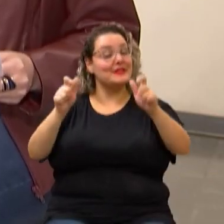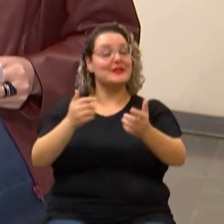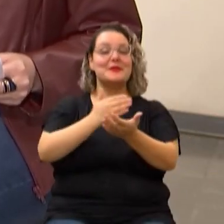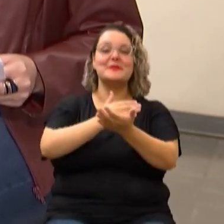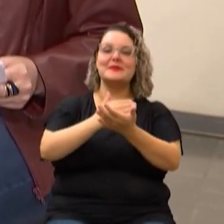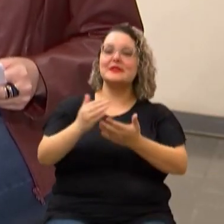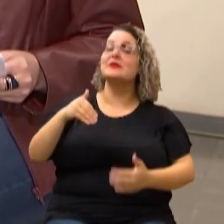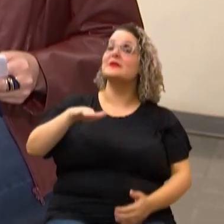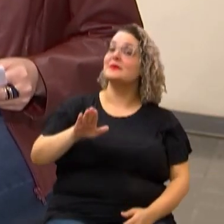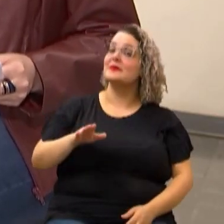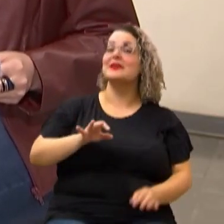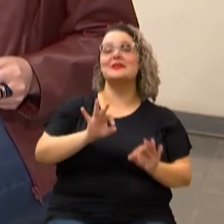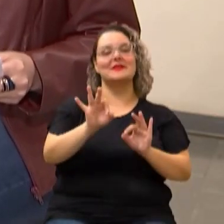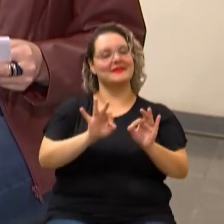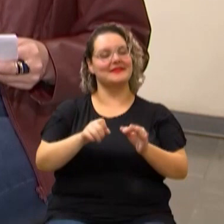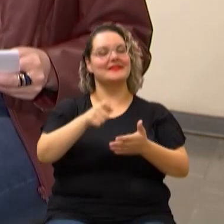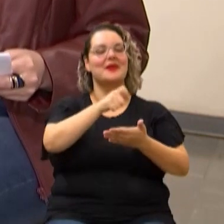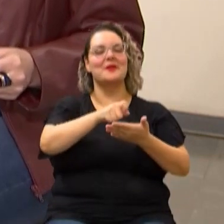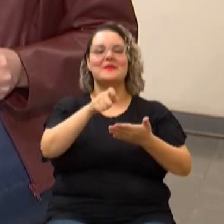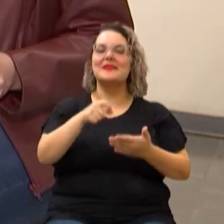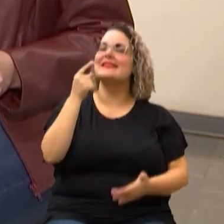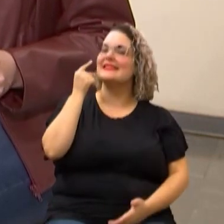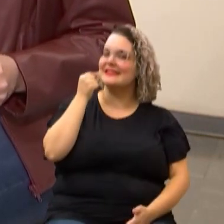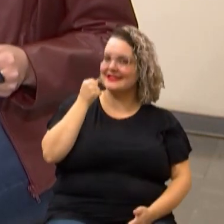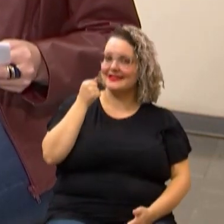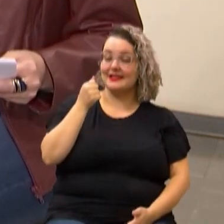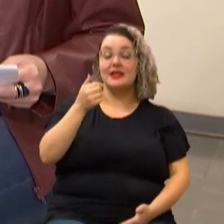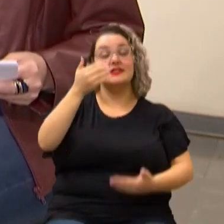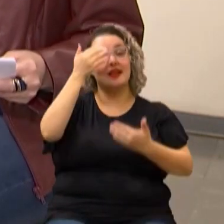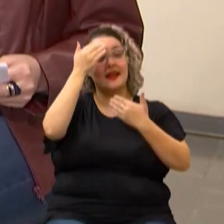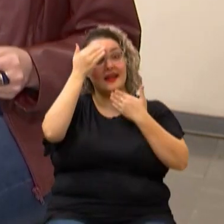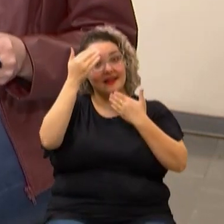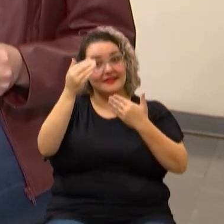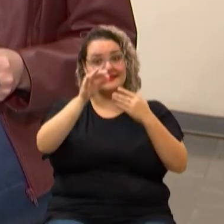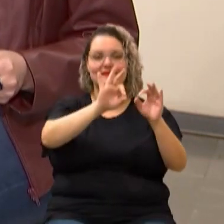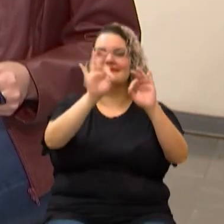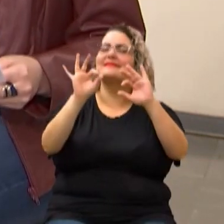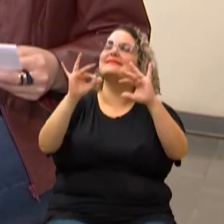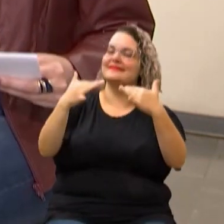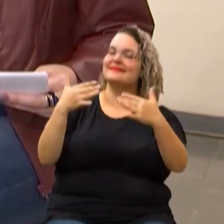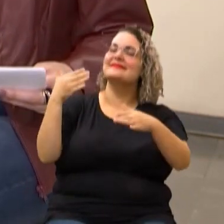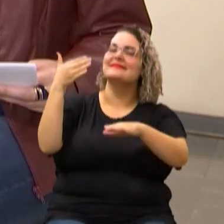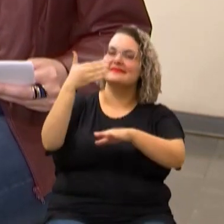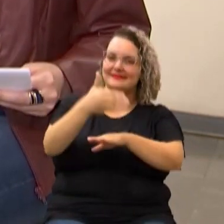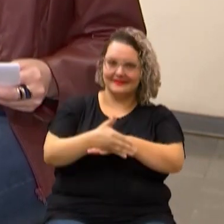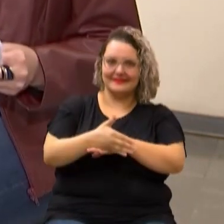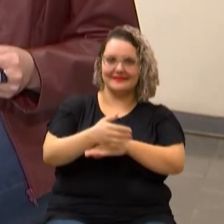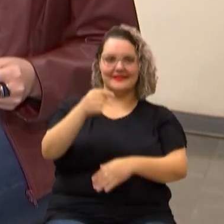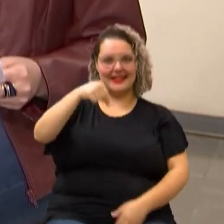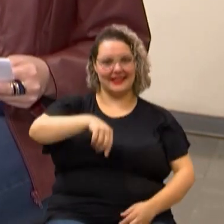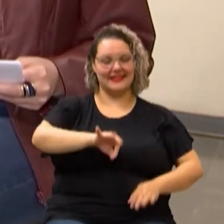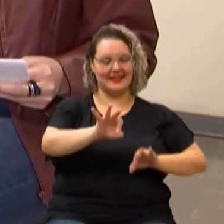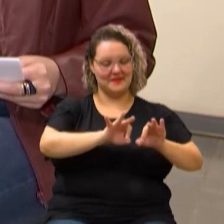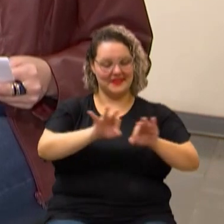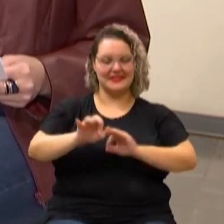E todas essas reuniões que você acompanhou agora, você pode conferir na íntegra lá no